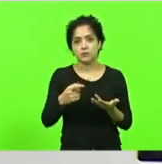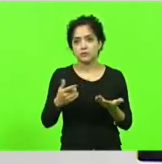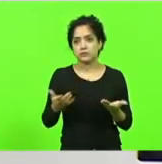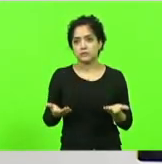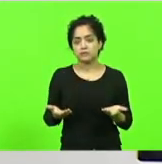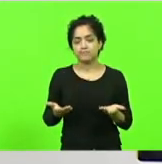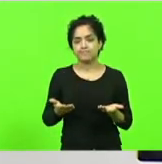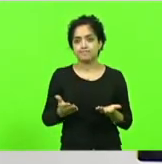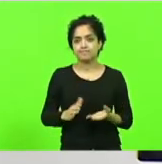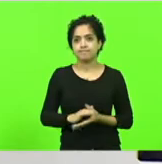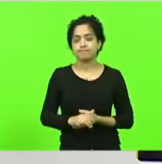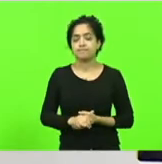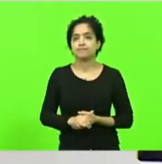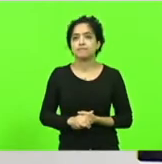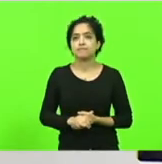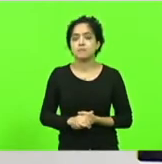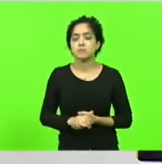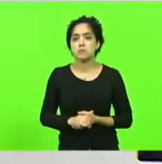Não dá.